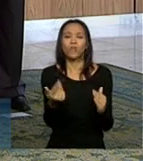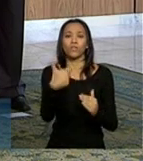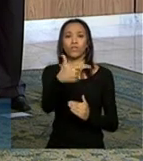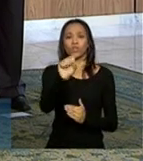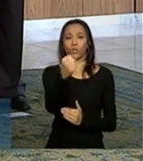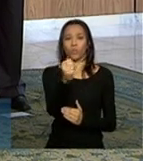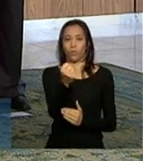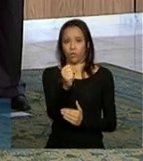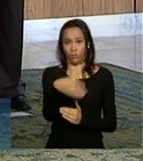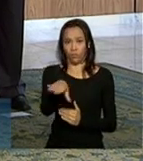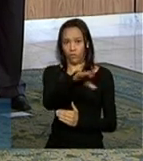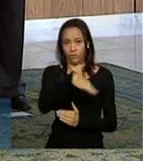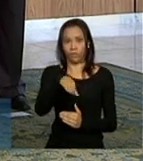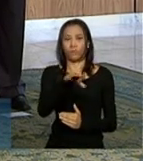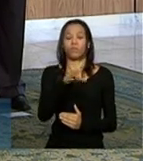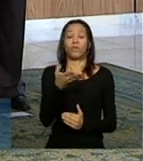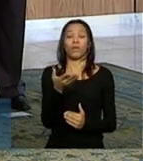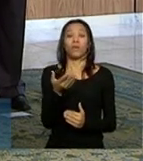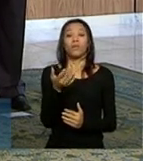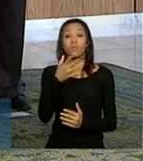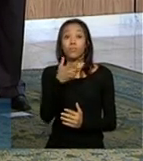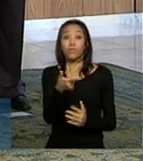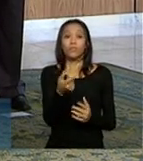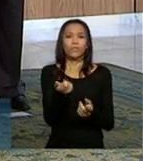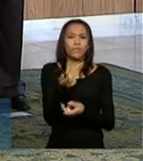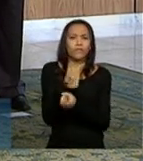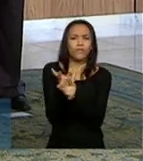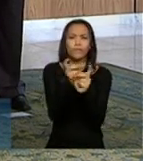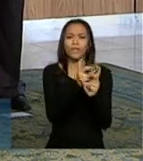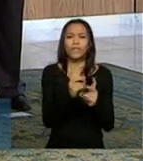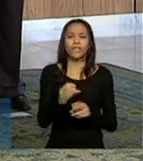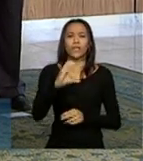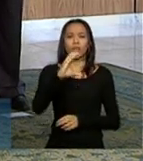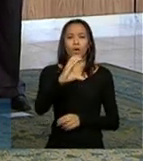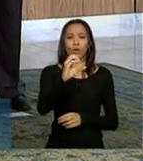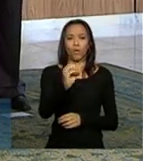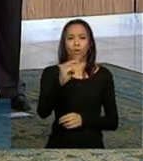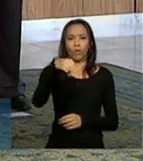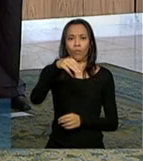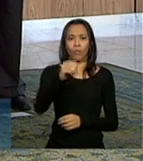que se transformou em uma economia baseada em commodities.